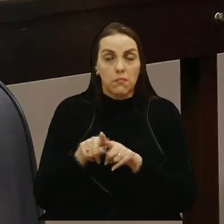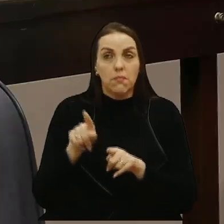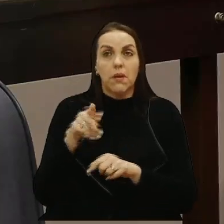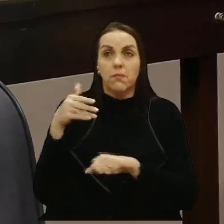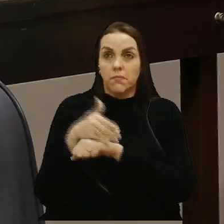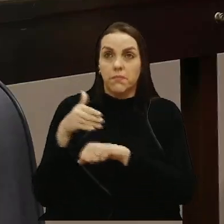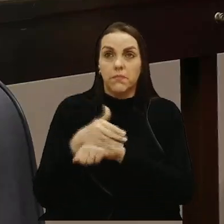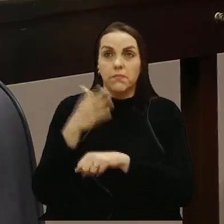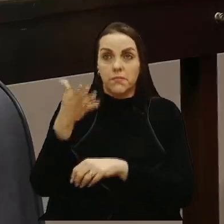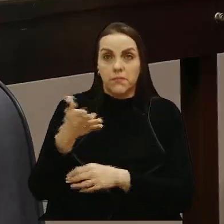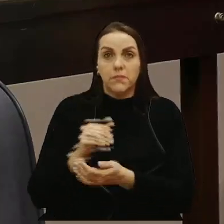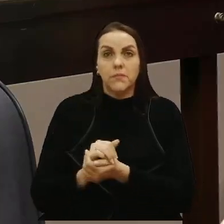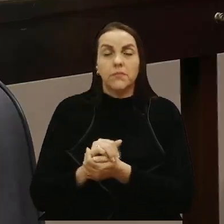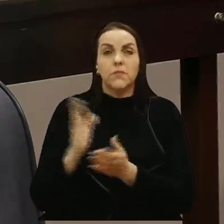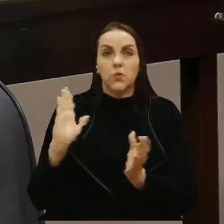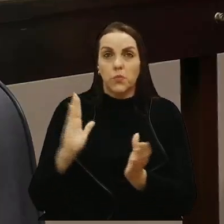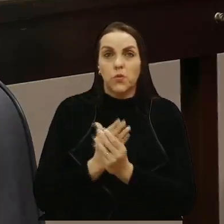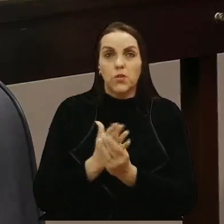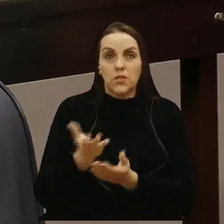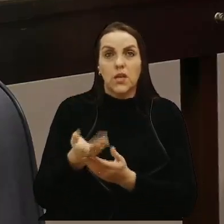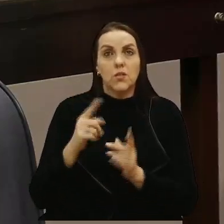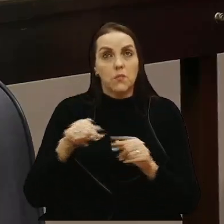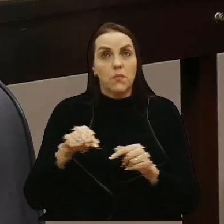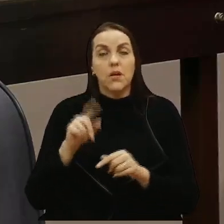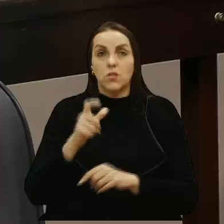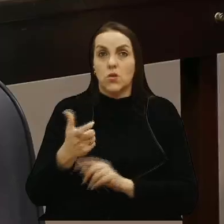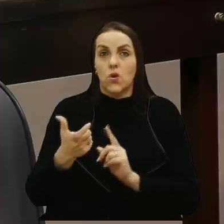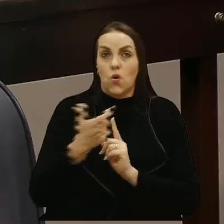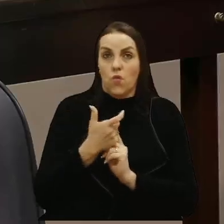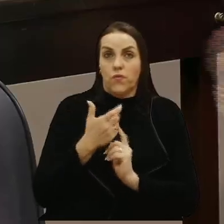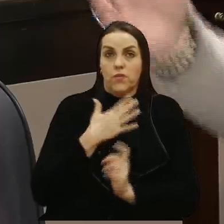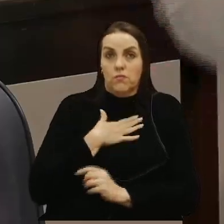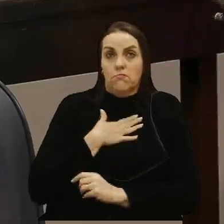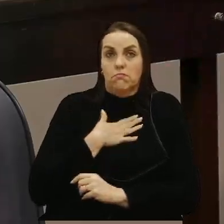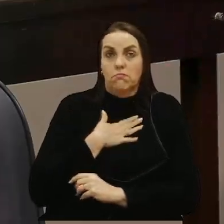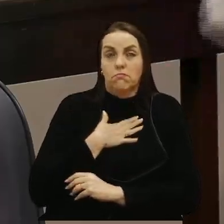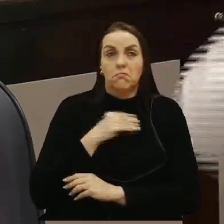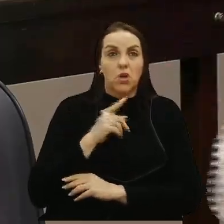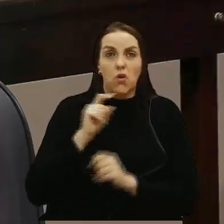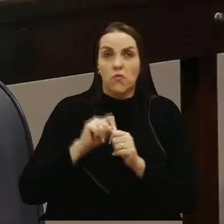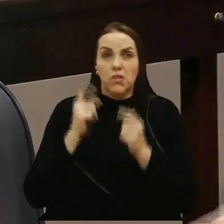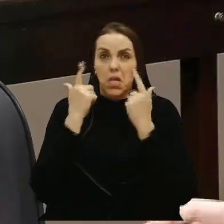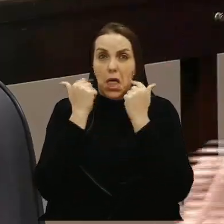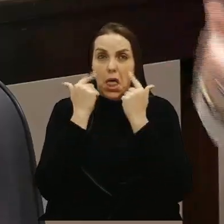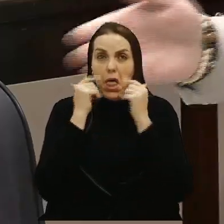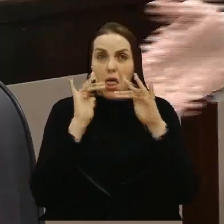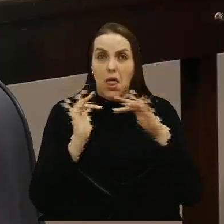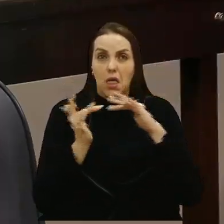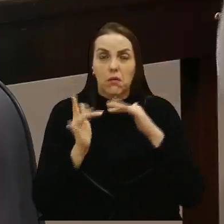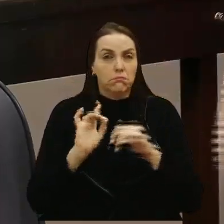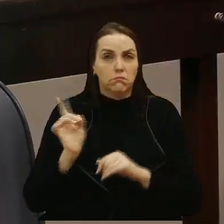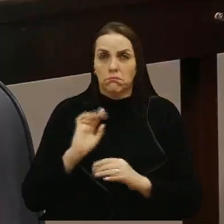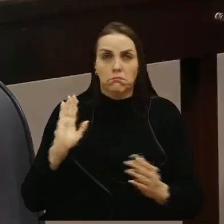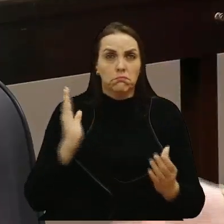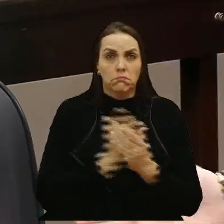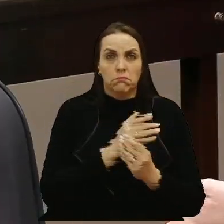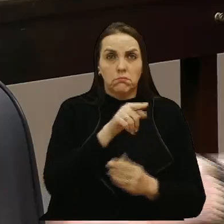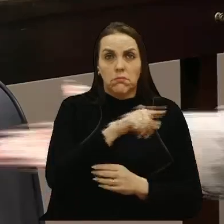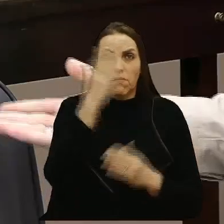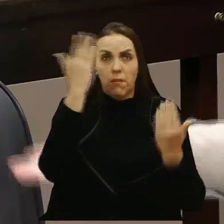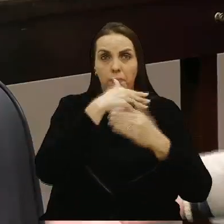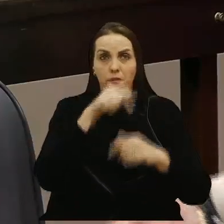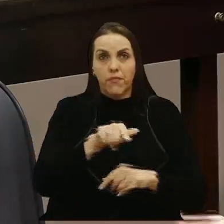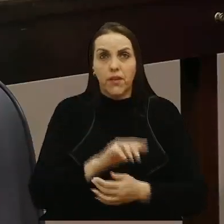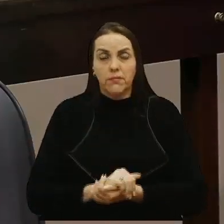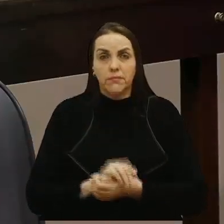parte desse processo, mas eu me senti ofendido. O que eu fiz, vereador Caleb? Eu não fui choramingar na rede social, entrei com uma ação e mandar ele provar